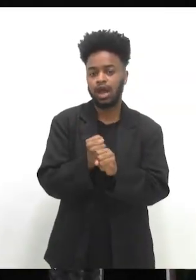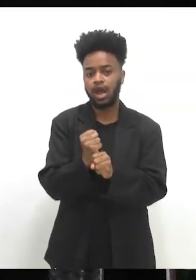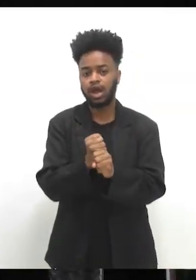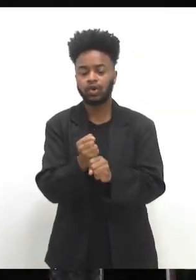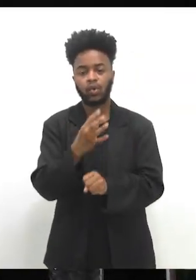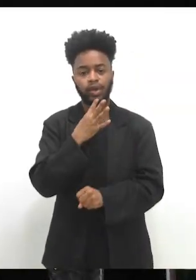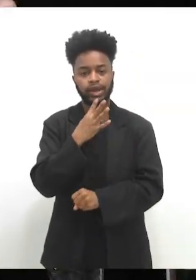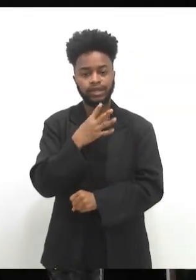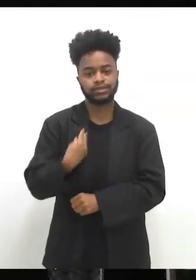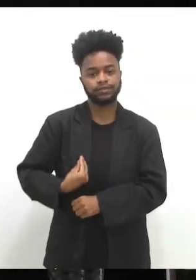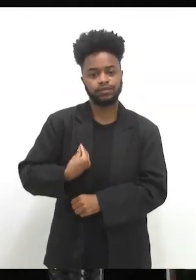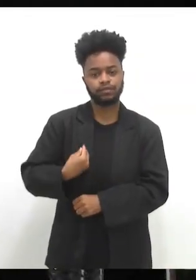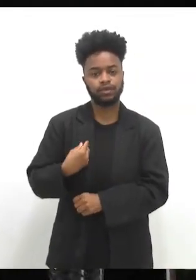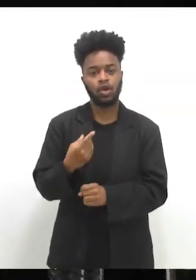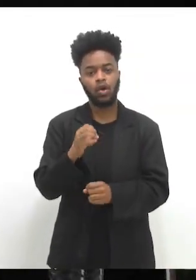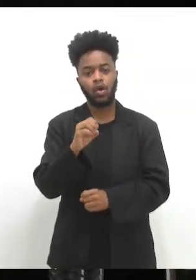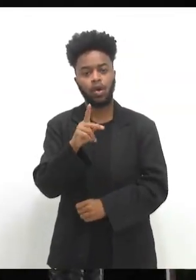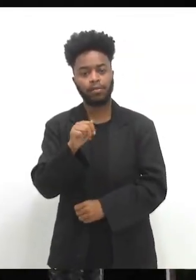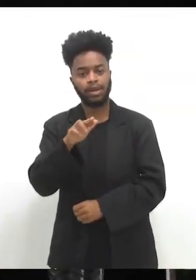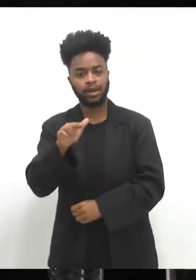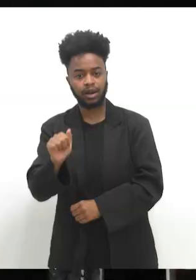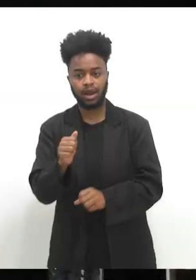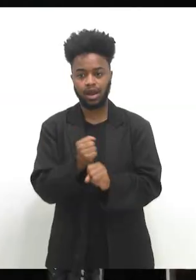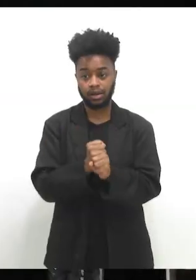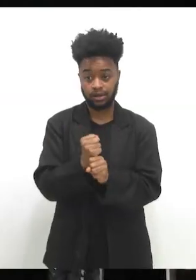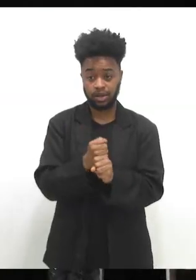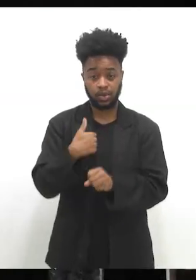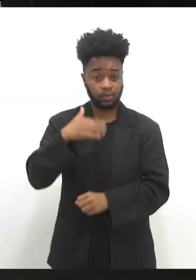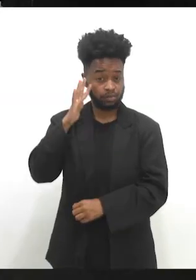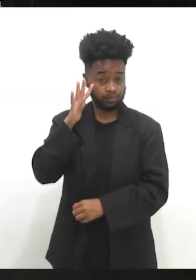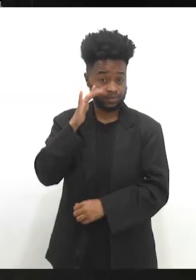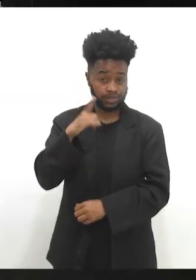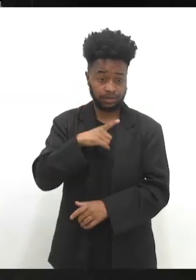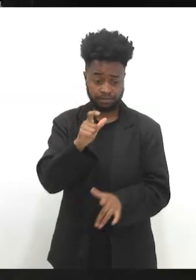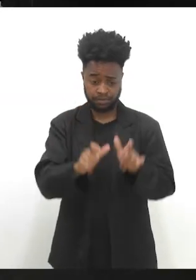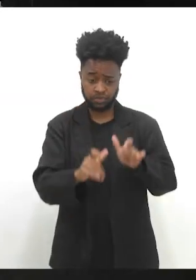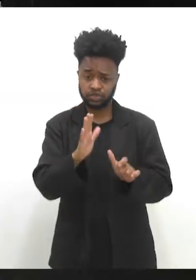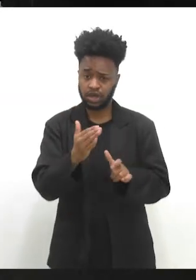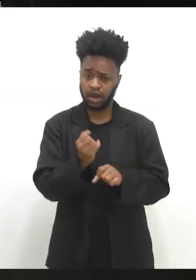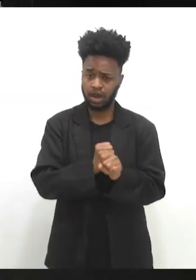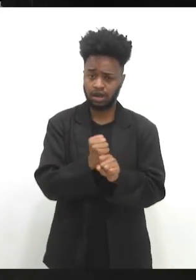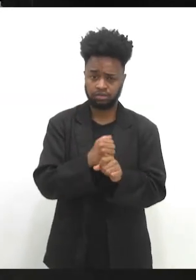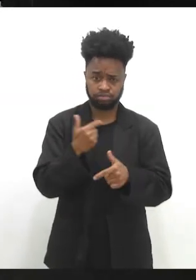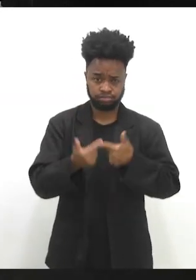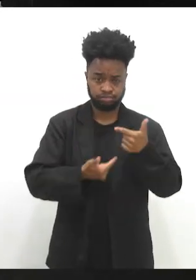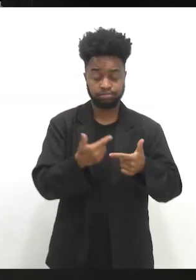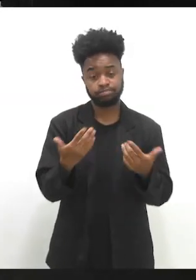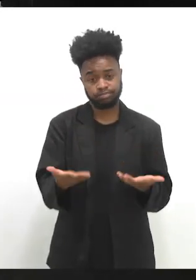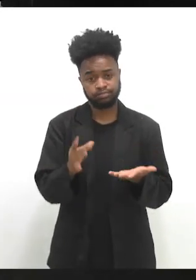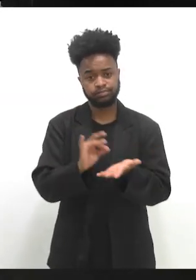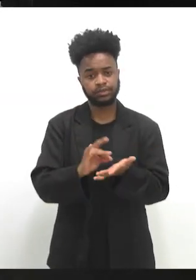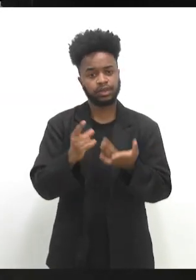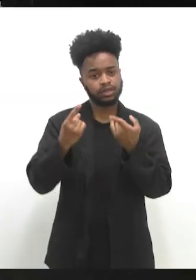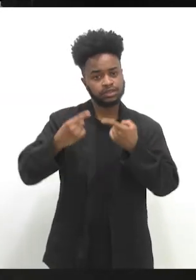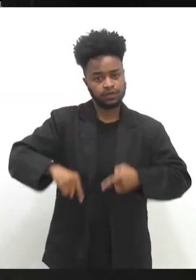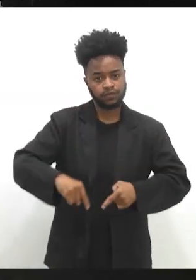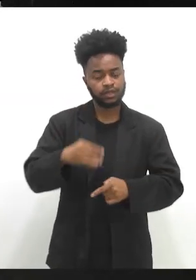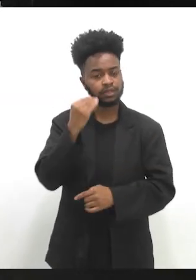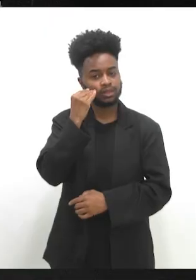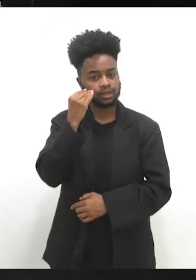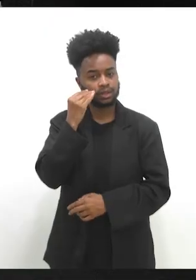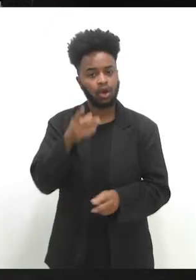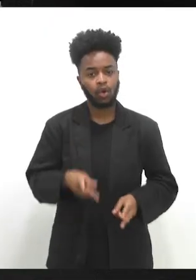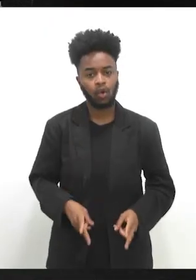anos, já conhecem, já vivem ópera há muitos anos. Quando eu estava pensando em nascer, já tinha gente que estava fazendo ópera há muitos anos. Então, assim, isso é realmente um grande desafio de